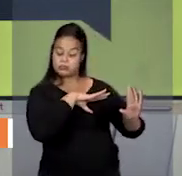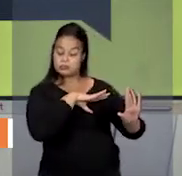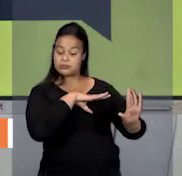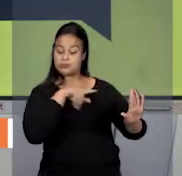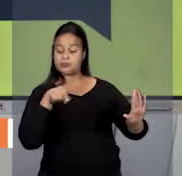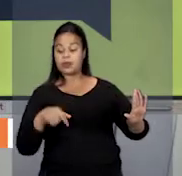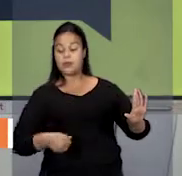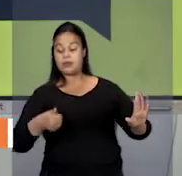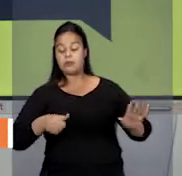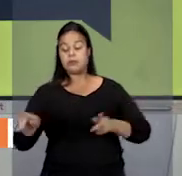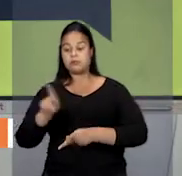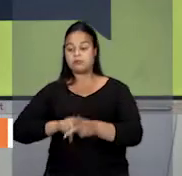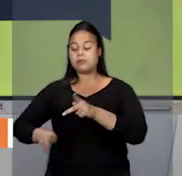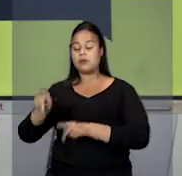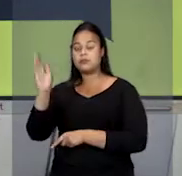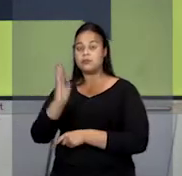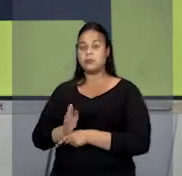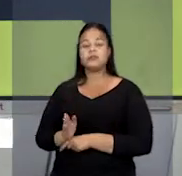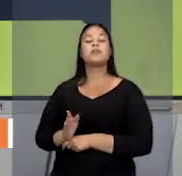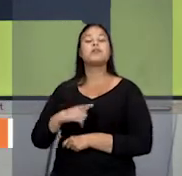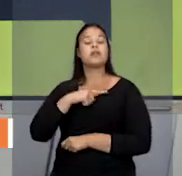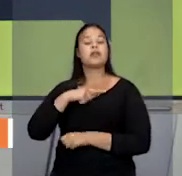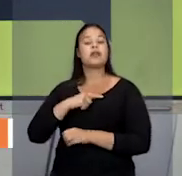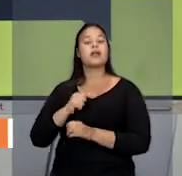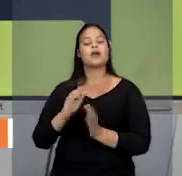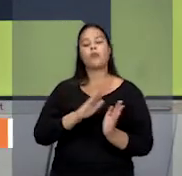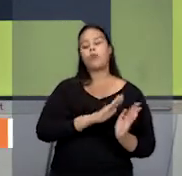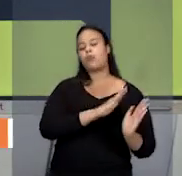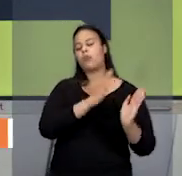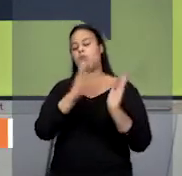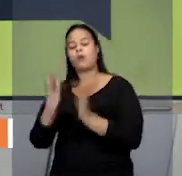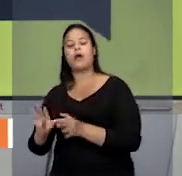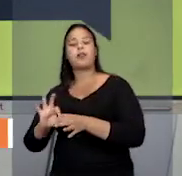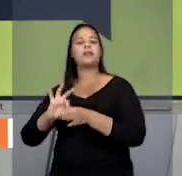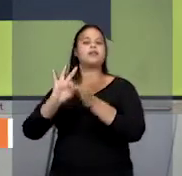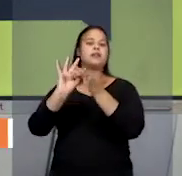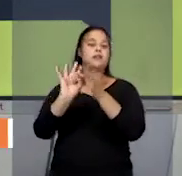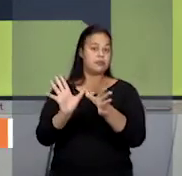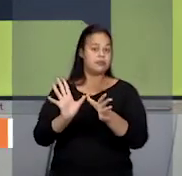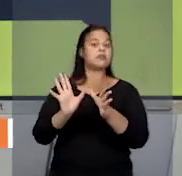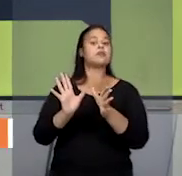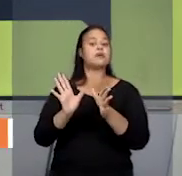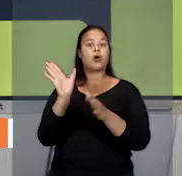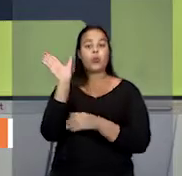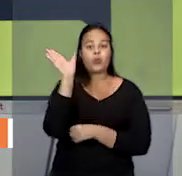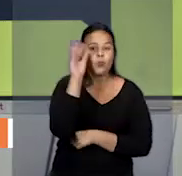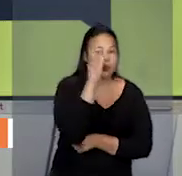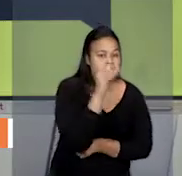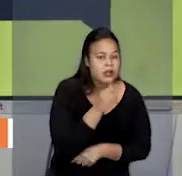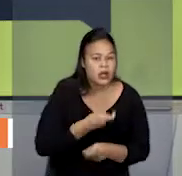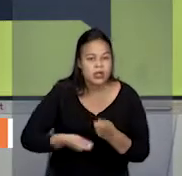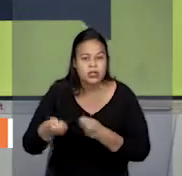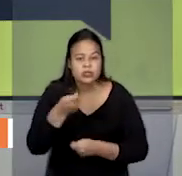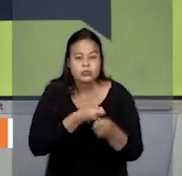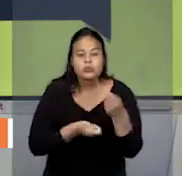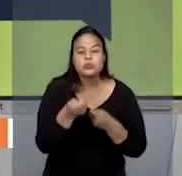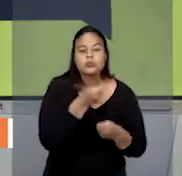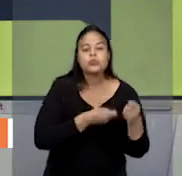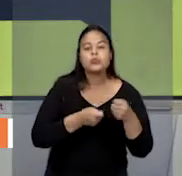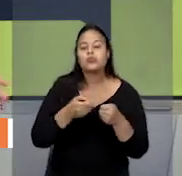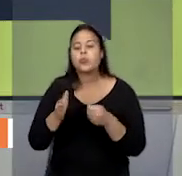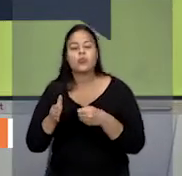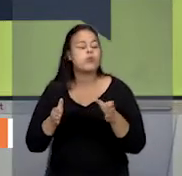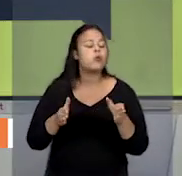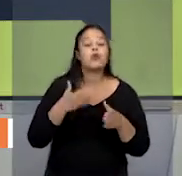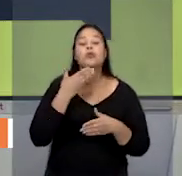ele tem um avanço, a gente chama esse período de avanço liberal, em que os interesses dos comerciantes, da